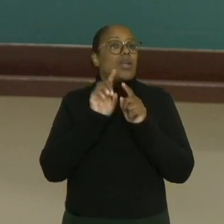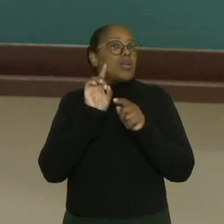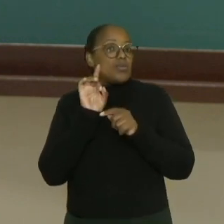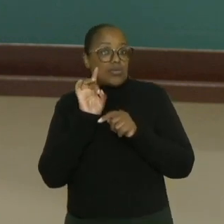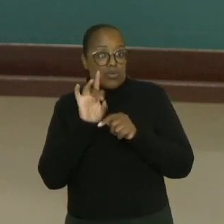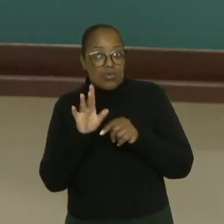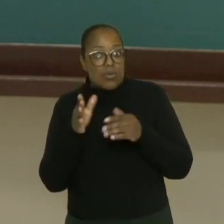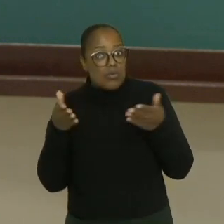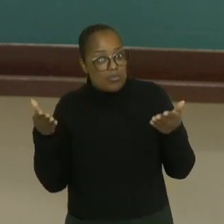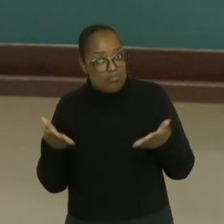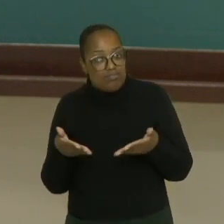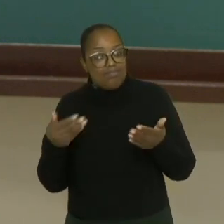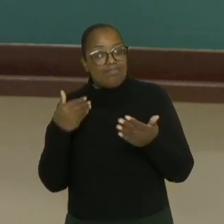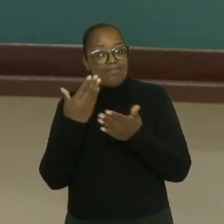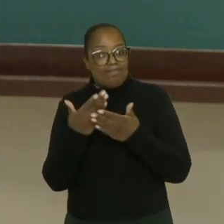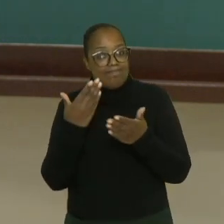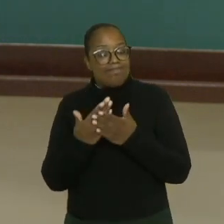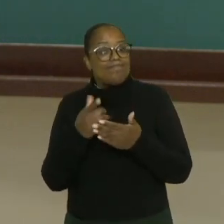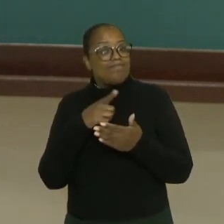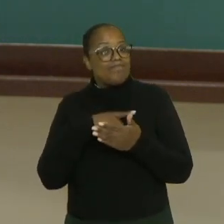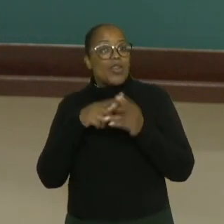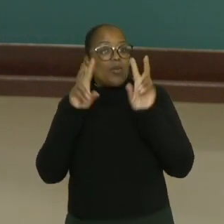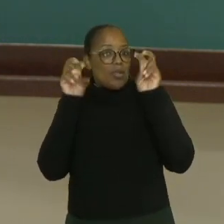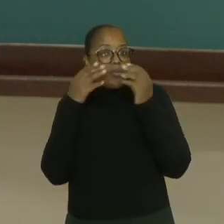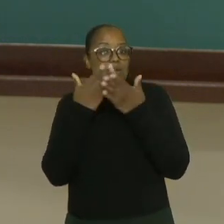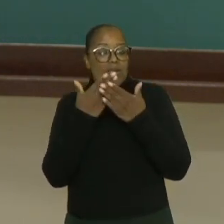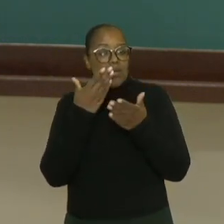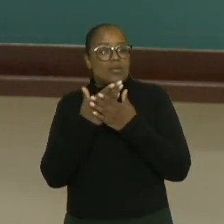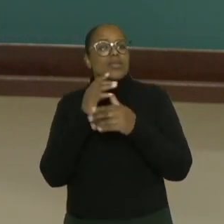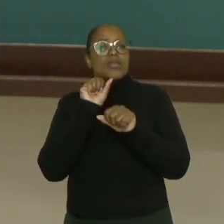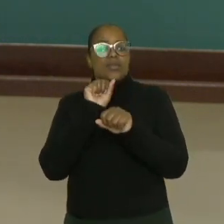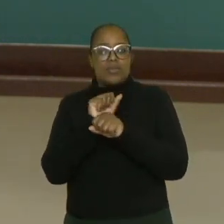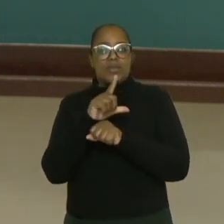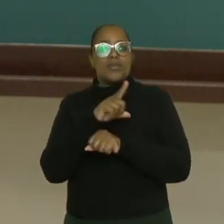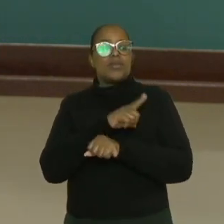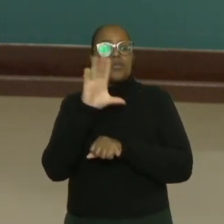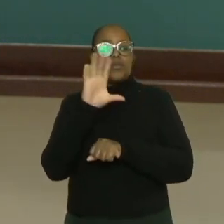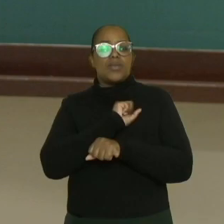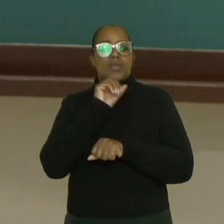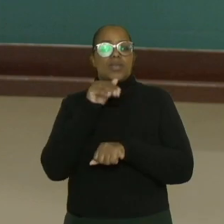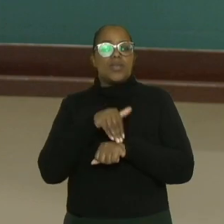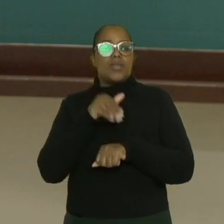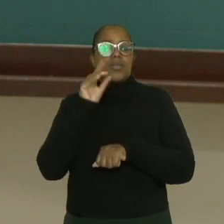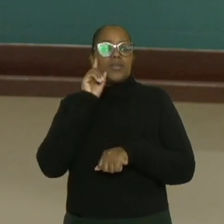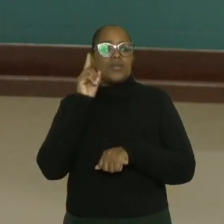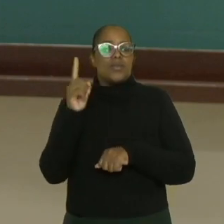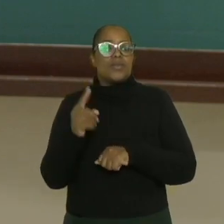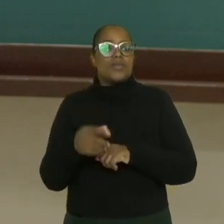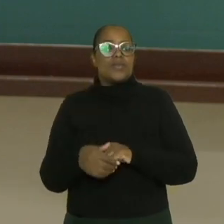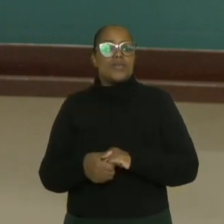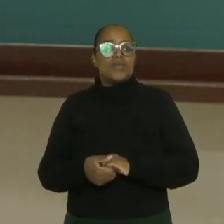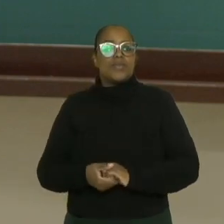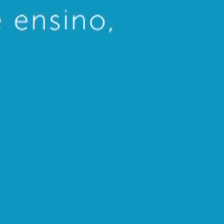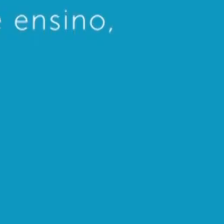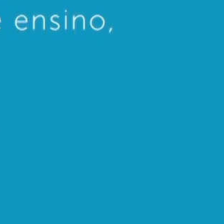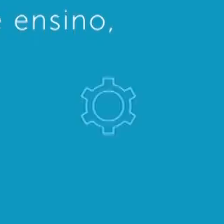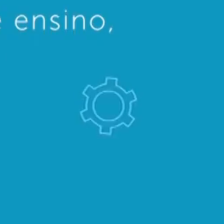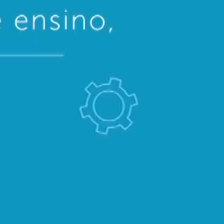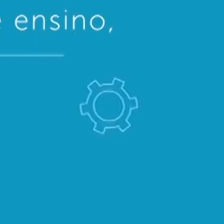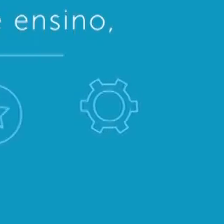isso, gente. Aqui estão nossas referências. Espero que vocês tenham gostado e até breve. Tchau, tchau!